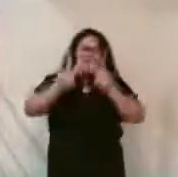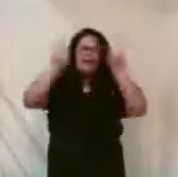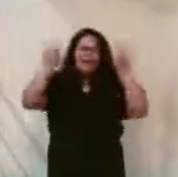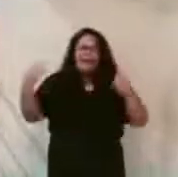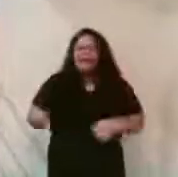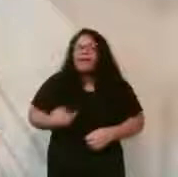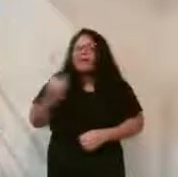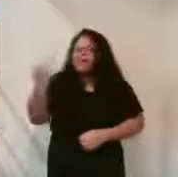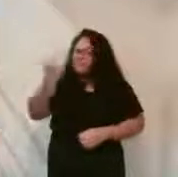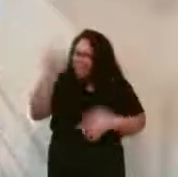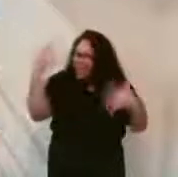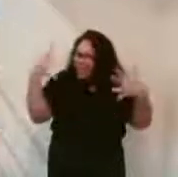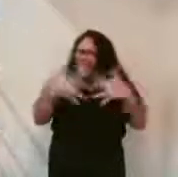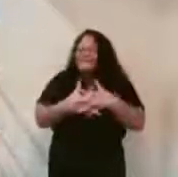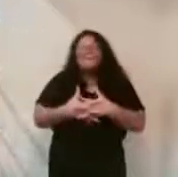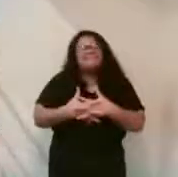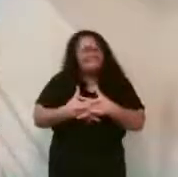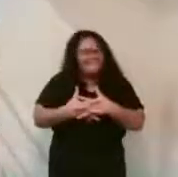logística...